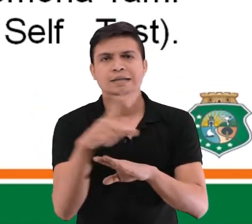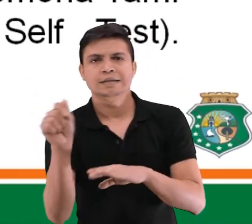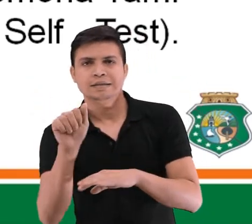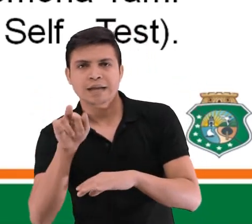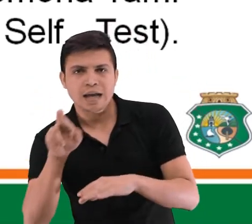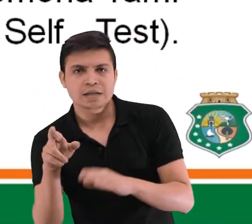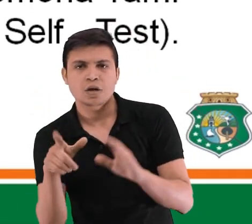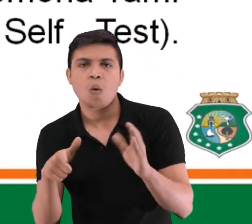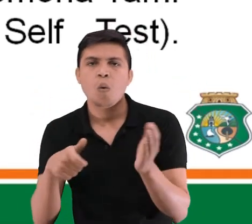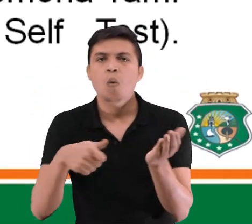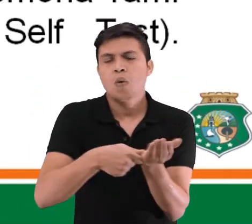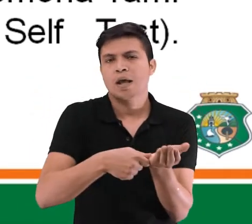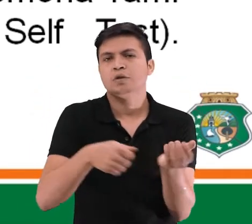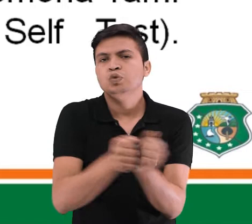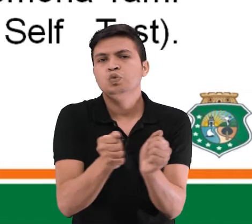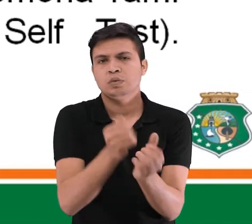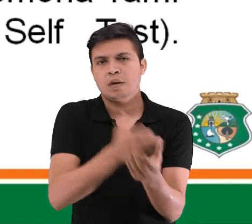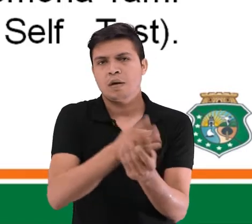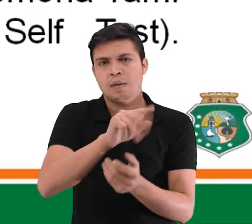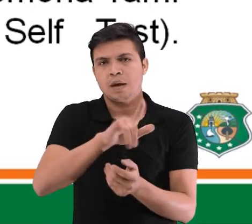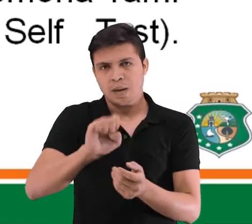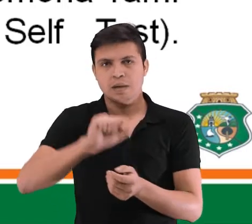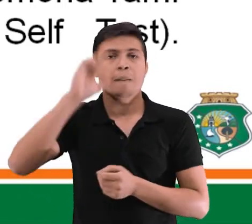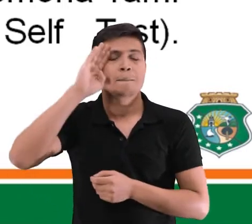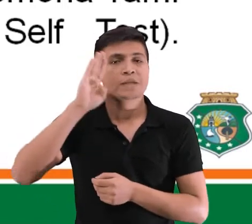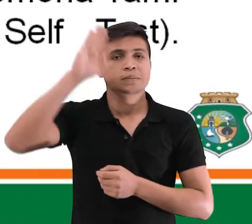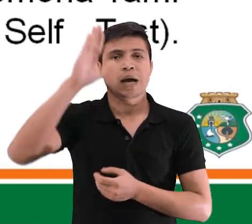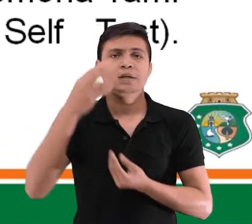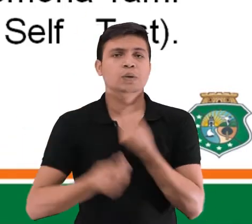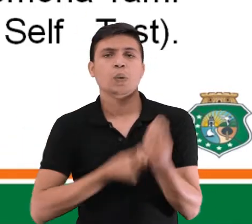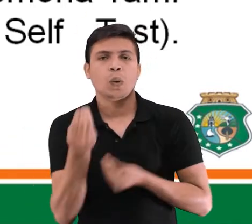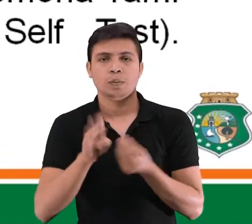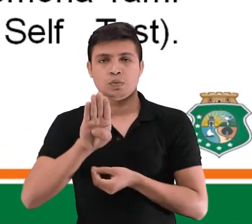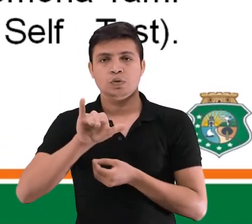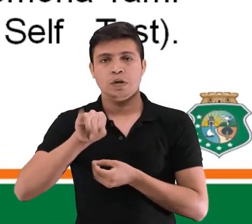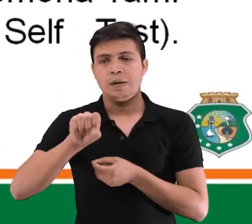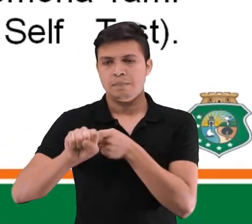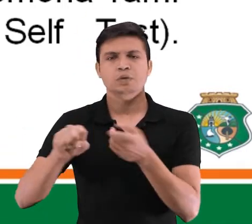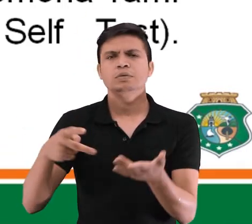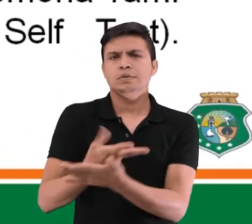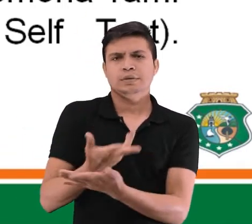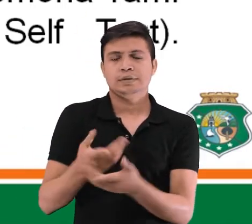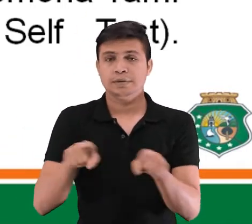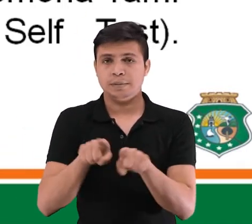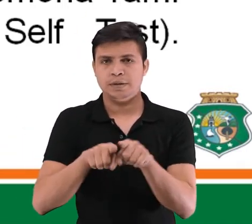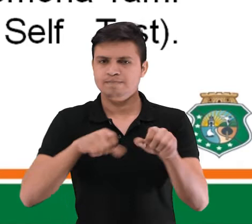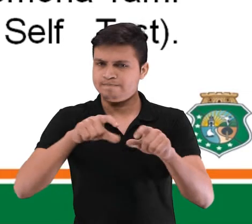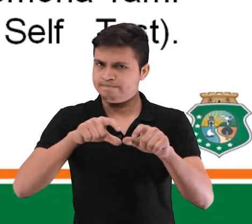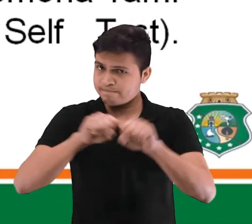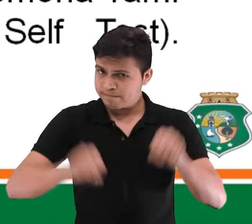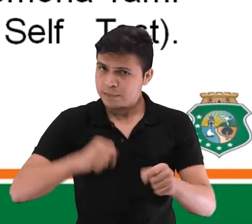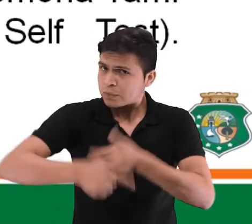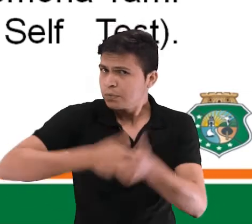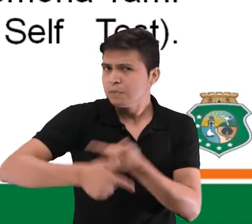na placa-mãe. Principais funções executadas pelo BIOS: carregar o sistema operacional para a